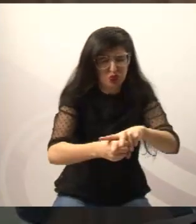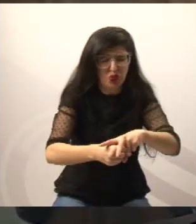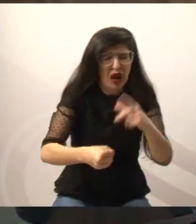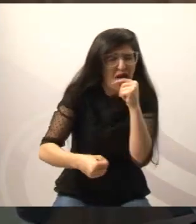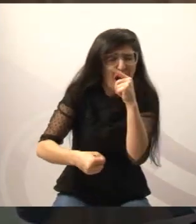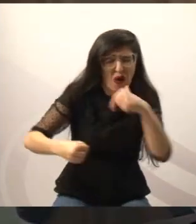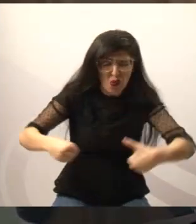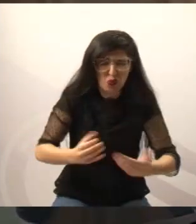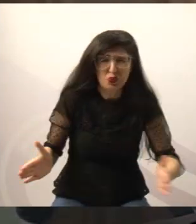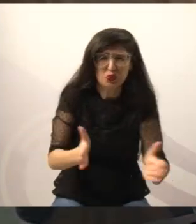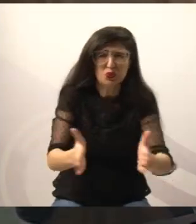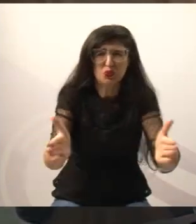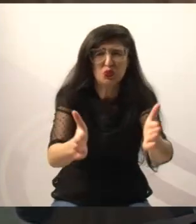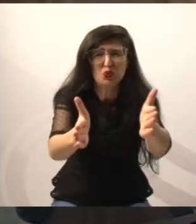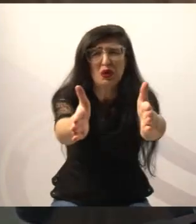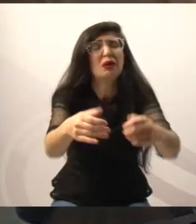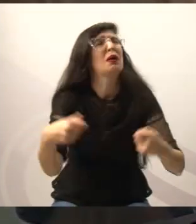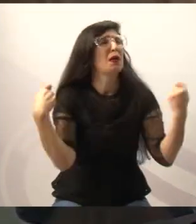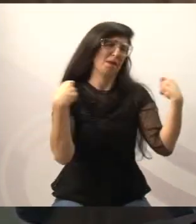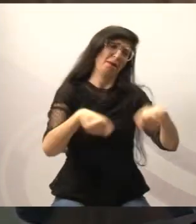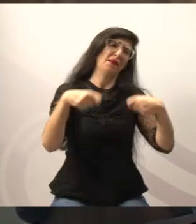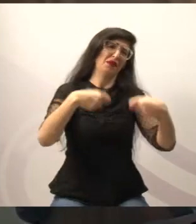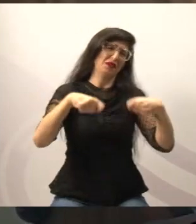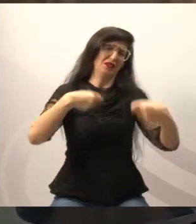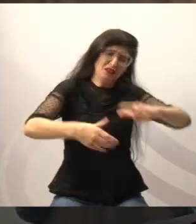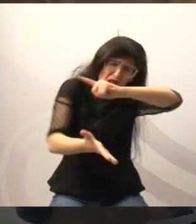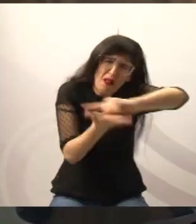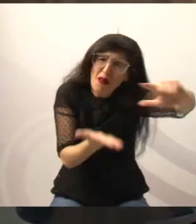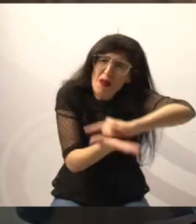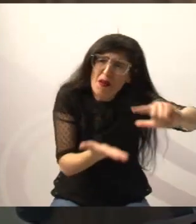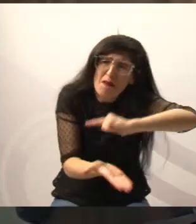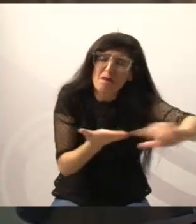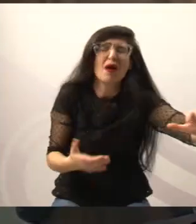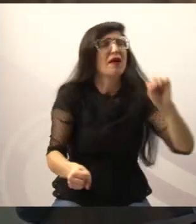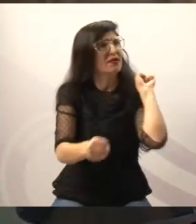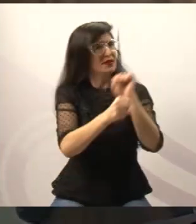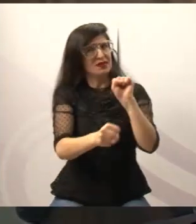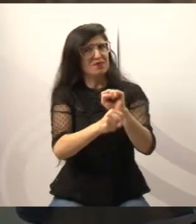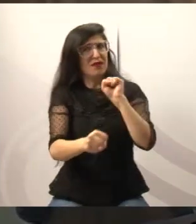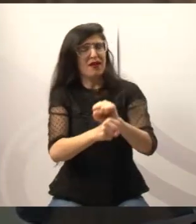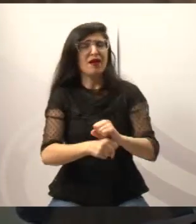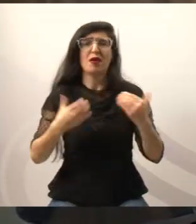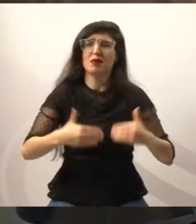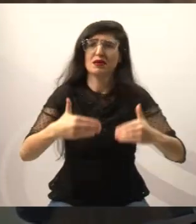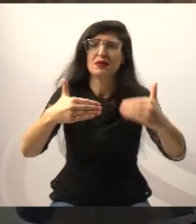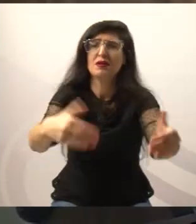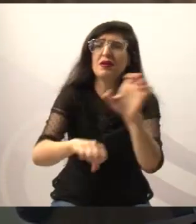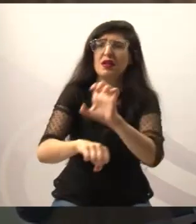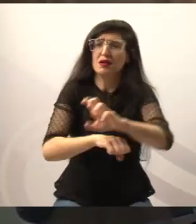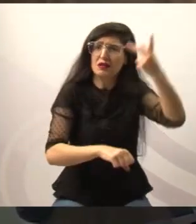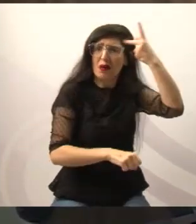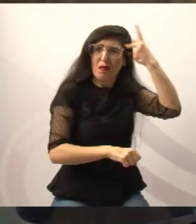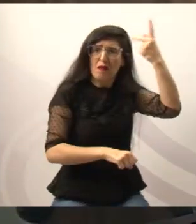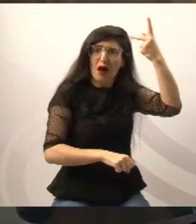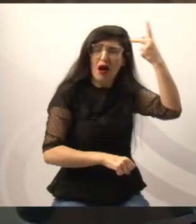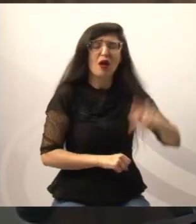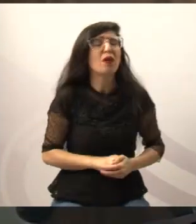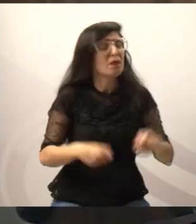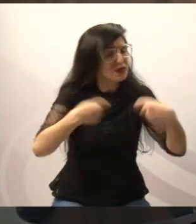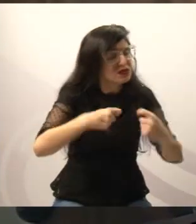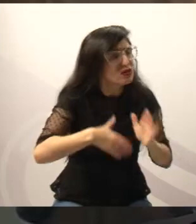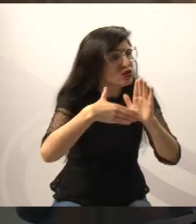aguardando posicionamento para ver o que o Ministério do Estado de São Paulo, que está no Ministério do Estado de São Paulo,